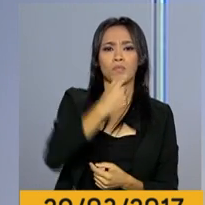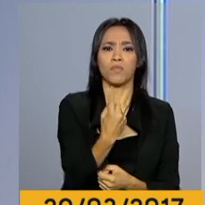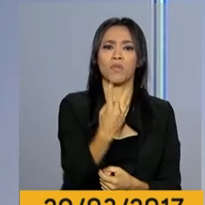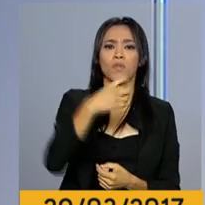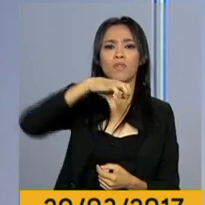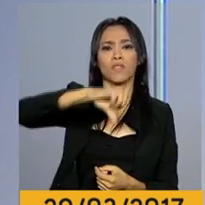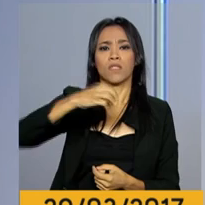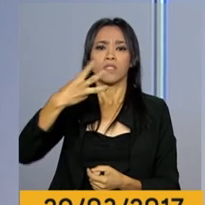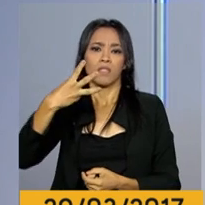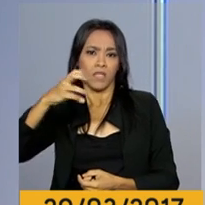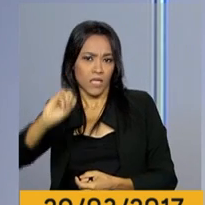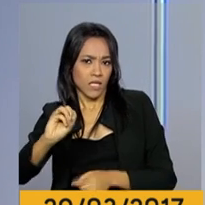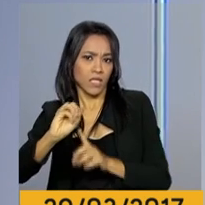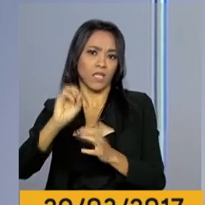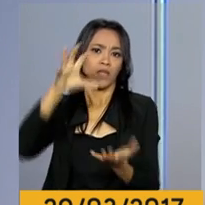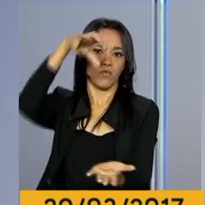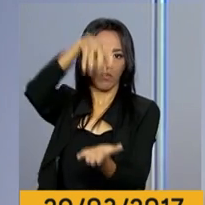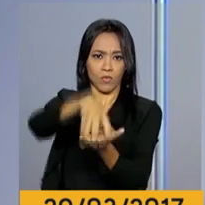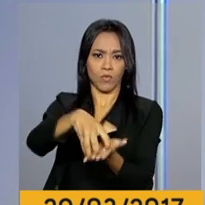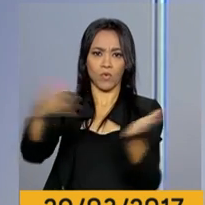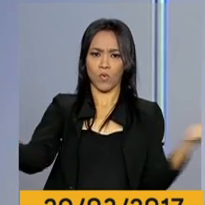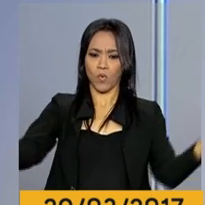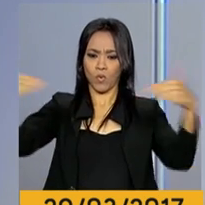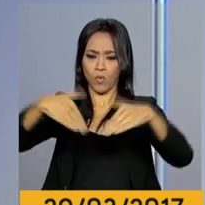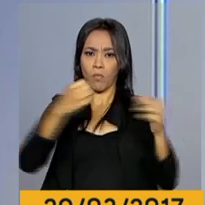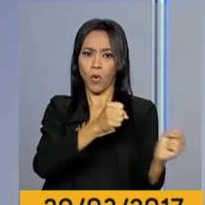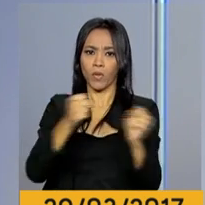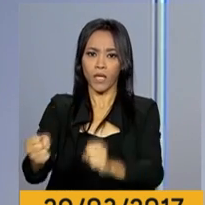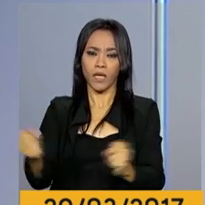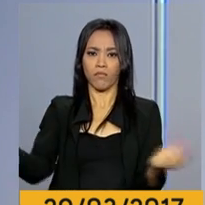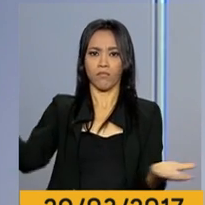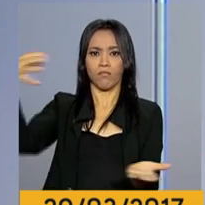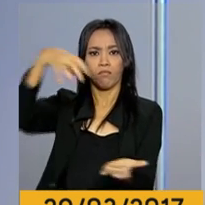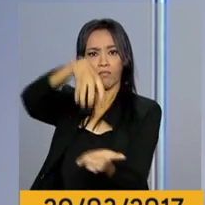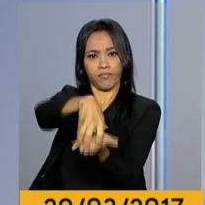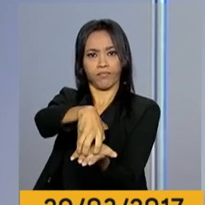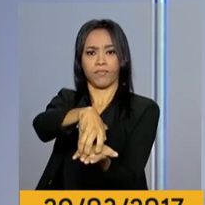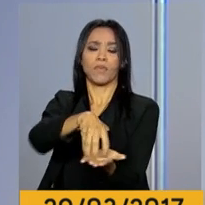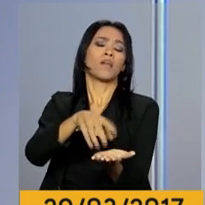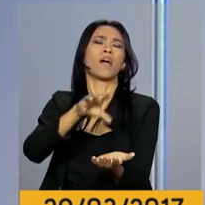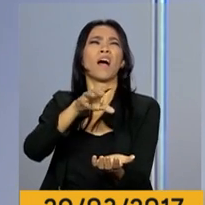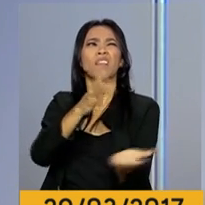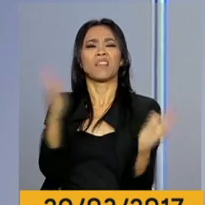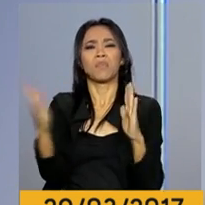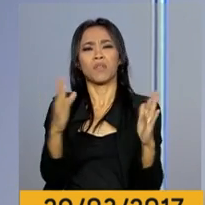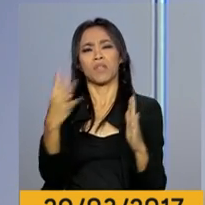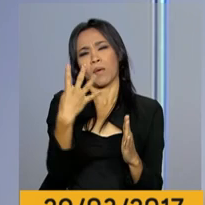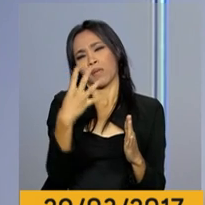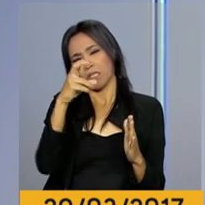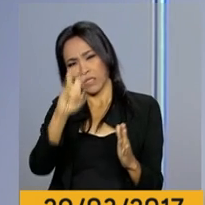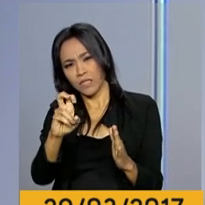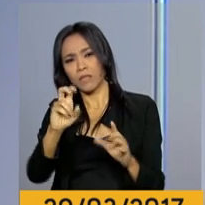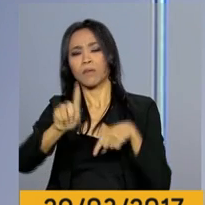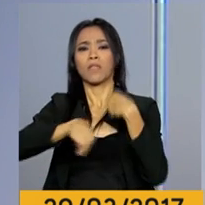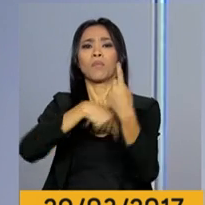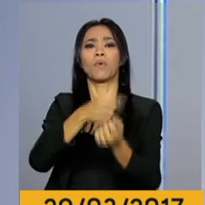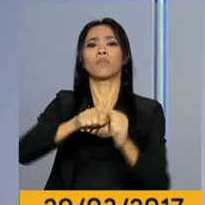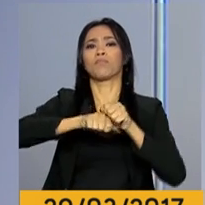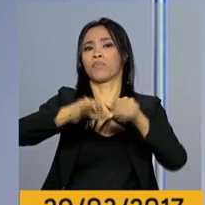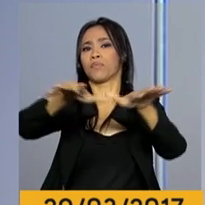veio uma centralização profunda que durou até 45 depois veio a descentralização